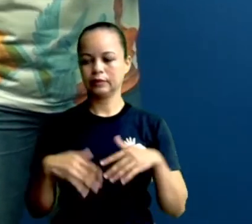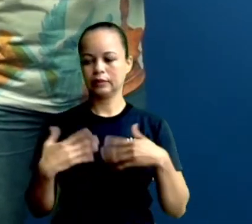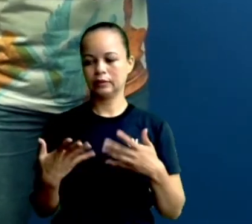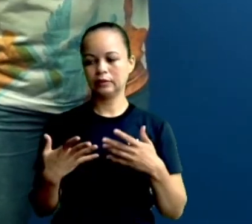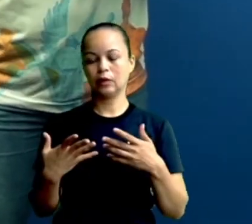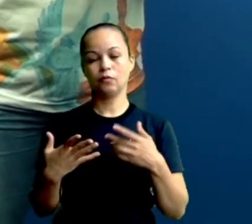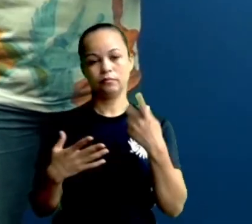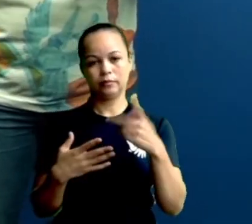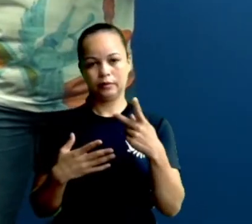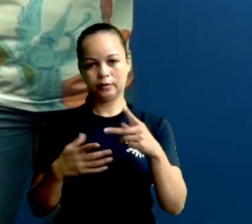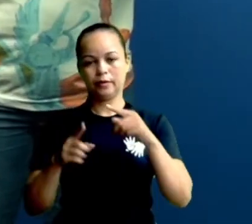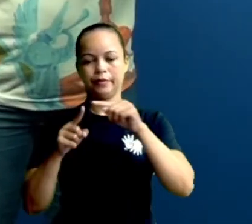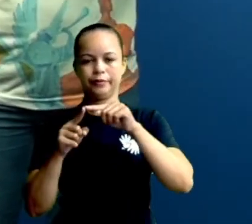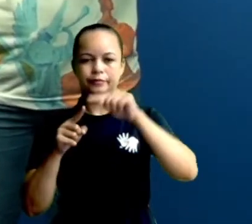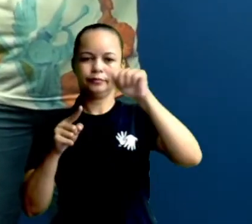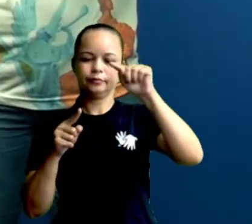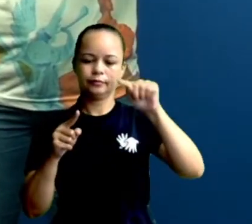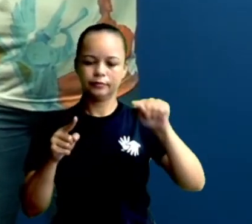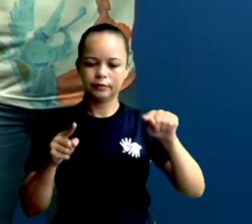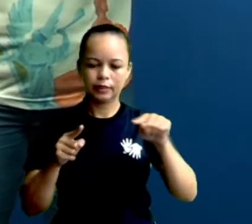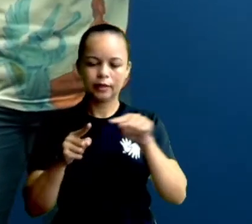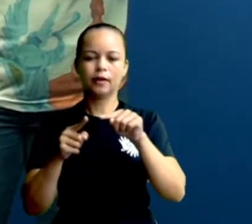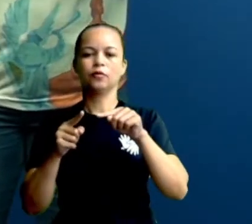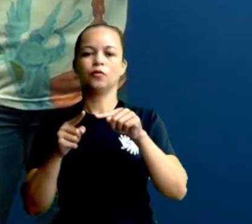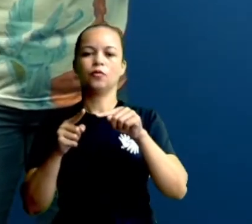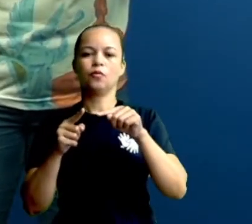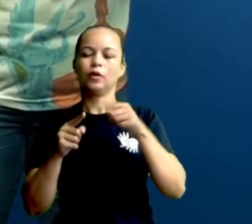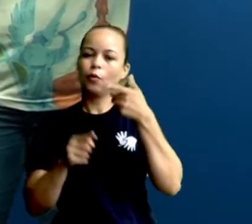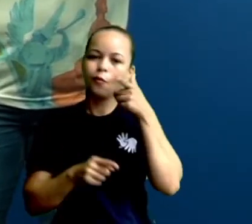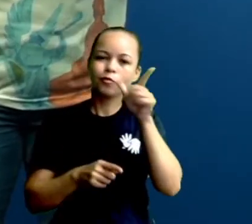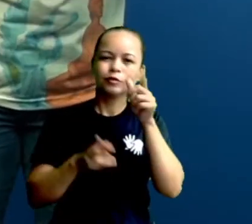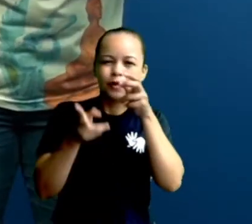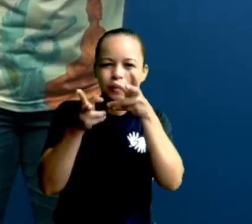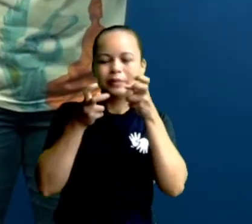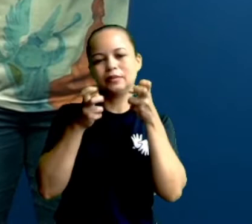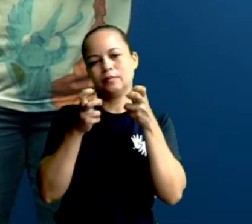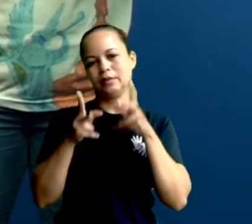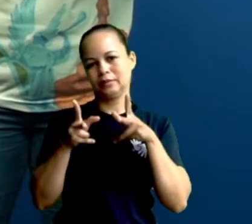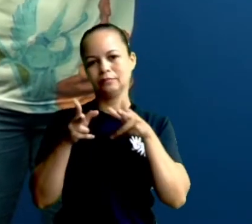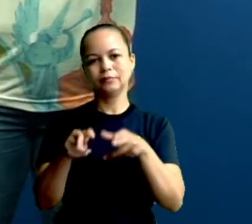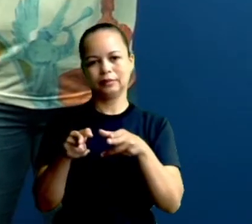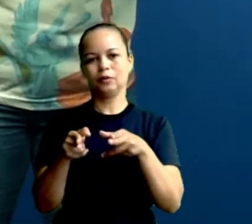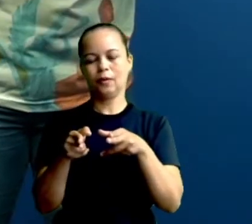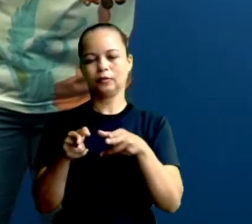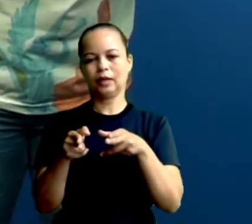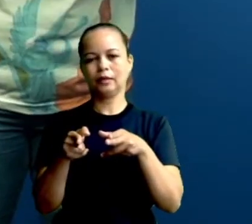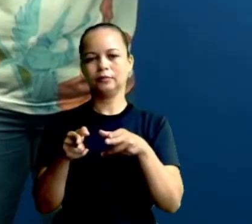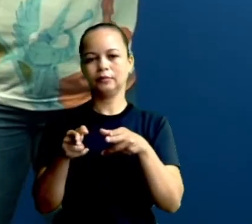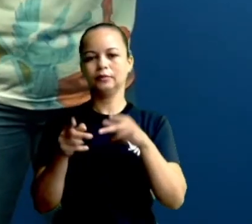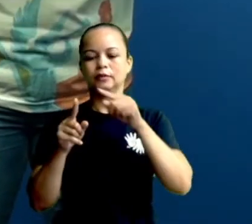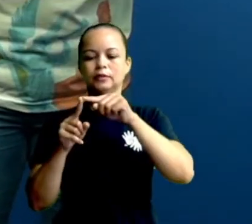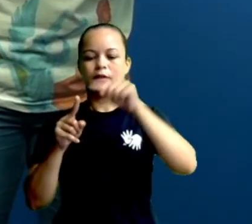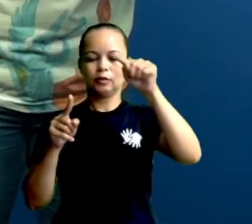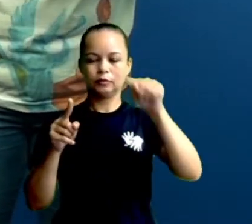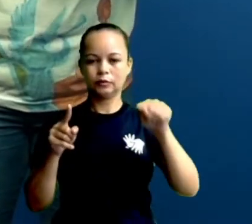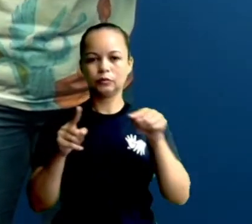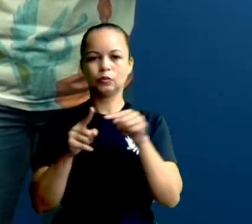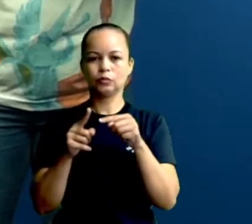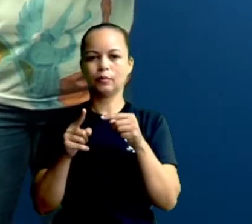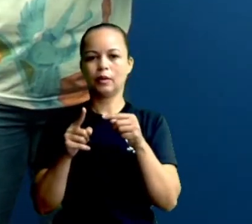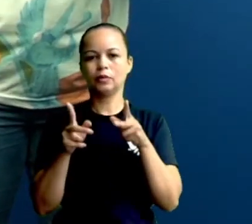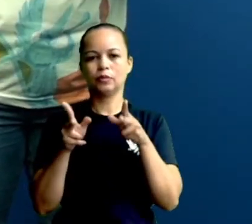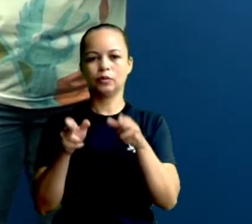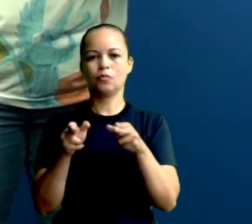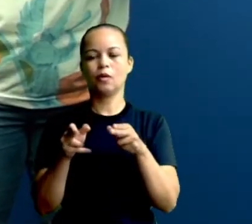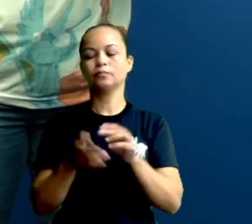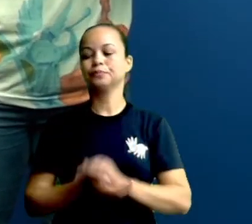um triângulo onde eu consigo perceber que eles são iguais, que eles têm a mesma medida, o mesmo tamanho,